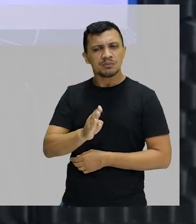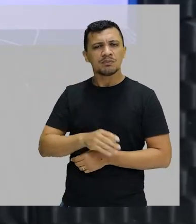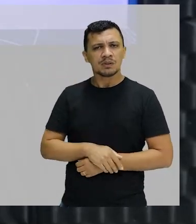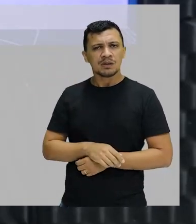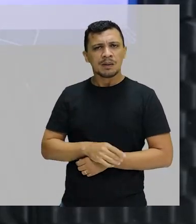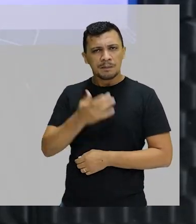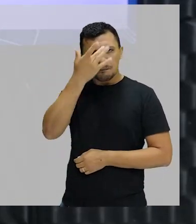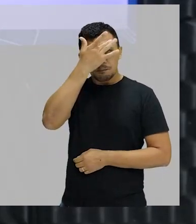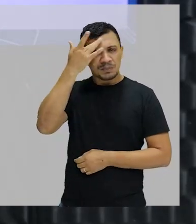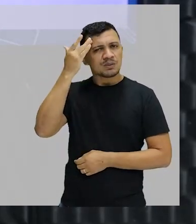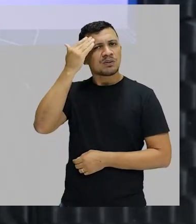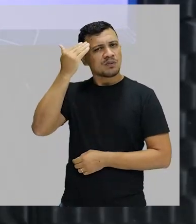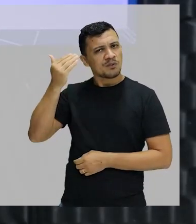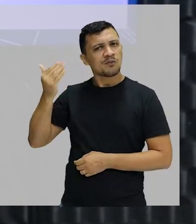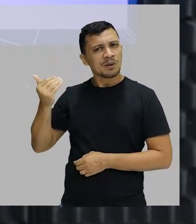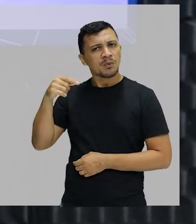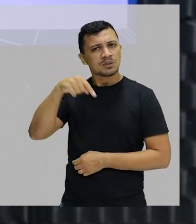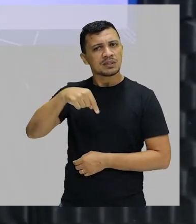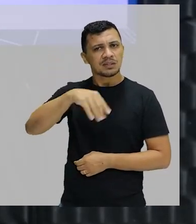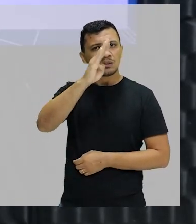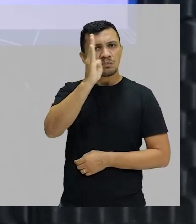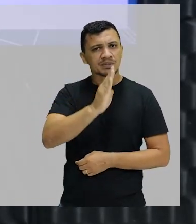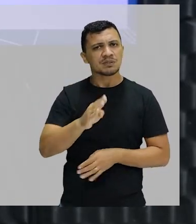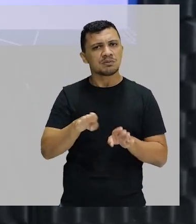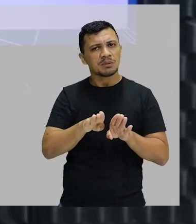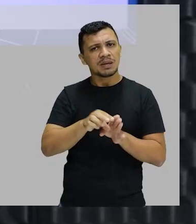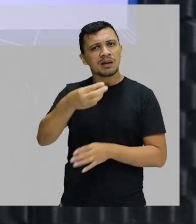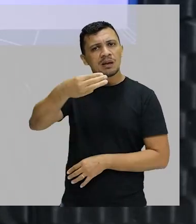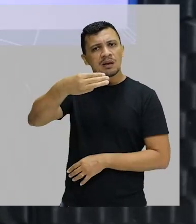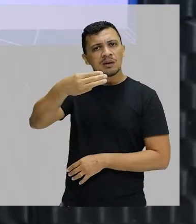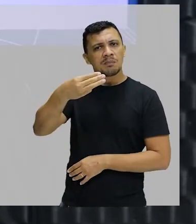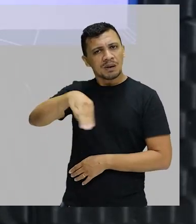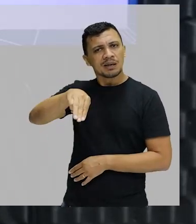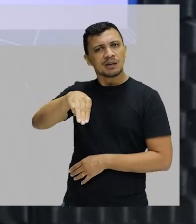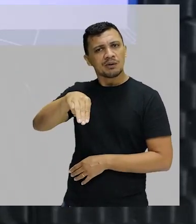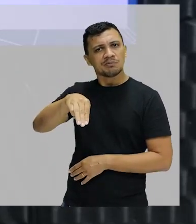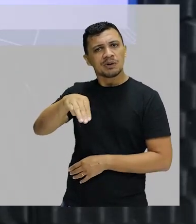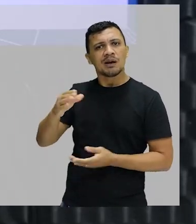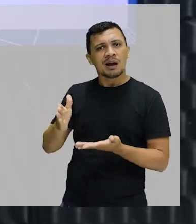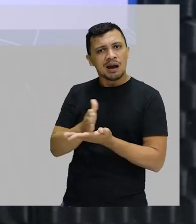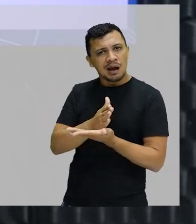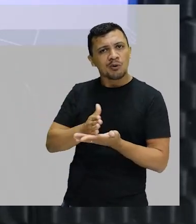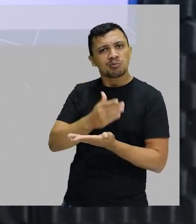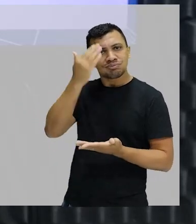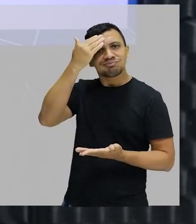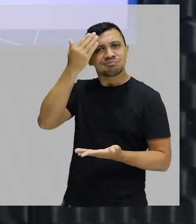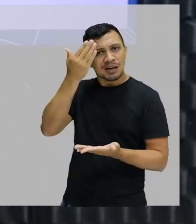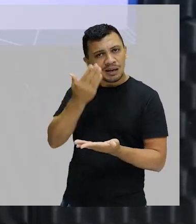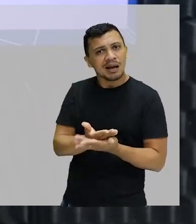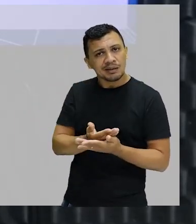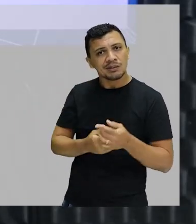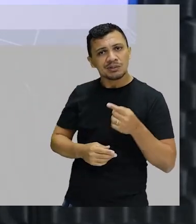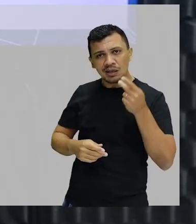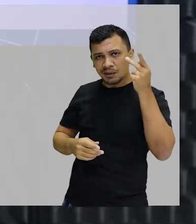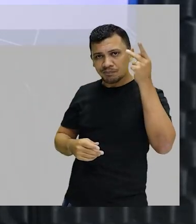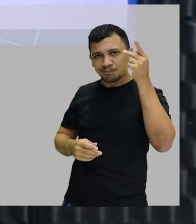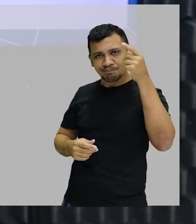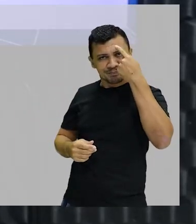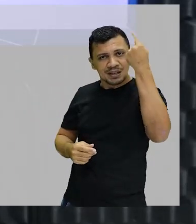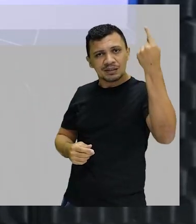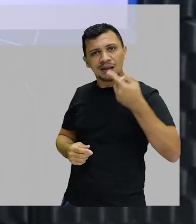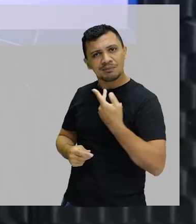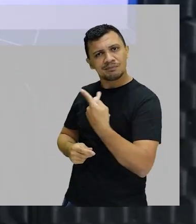nomes que são muito conhecidos, inclusive da gente aqui no Maranhão, acabaram indo por essa vertente, acabaram seguindo essa ideia de que